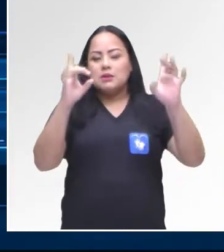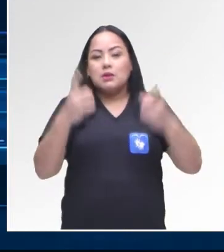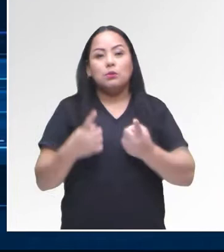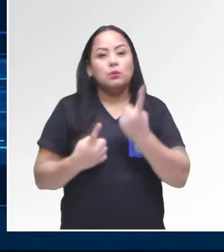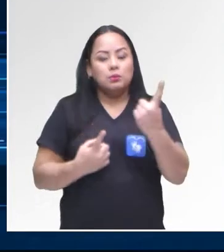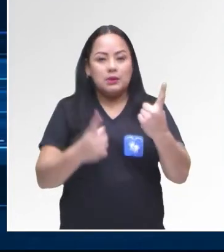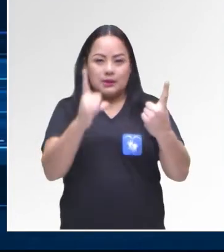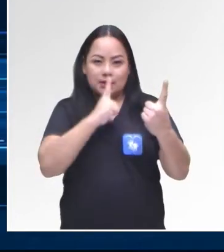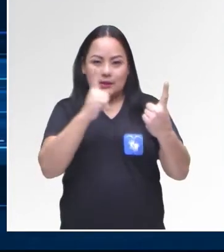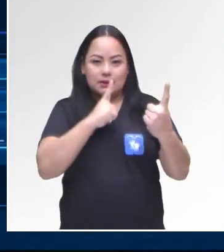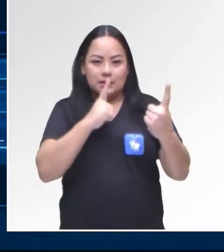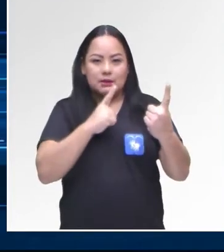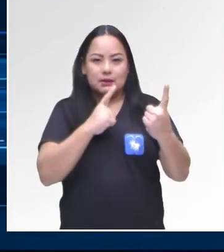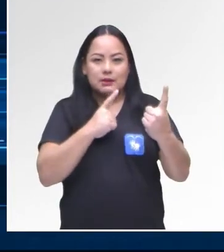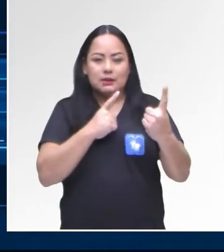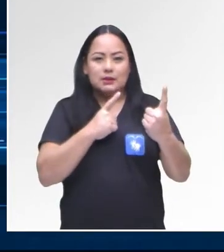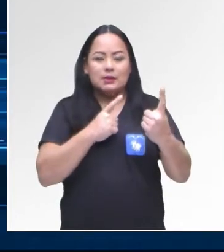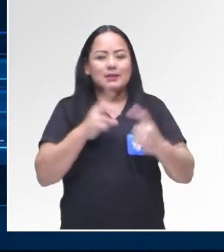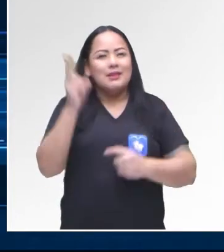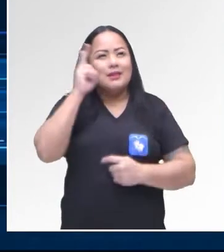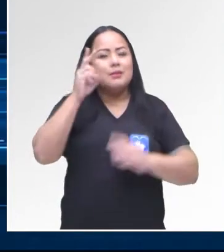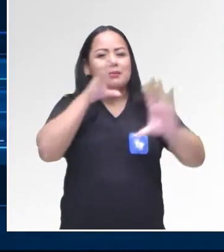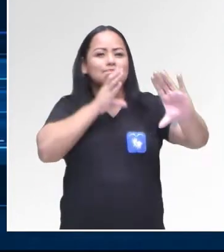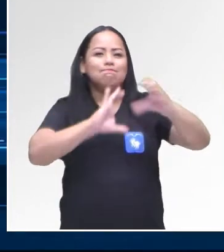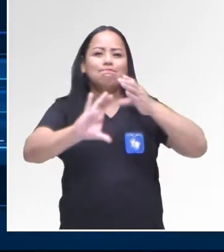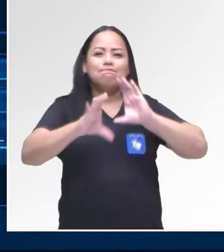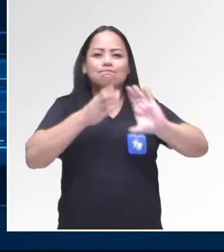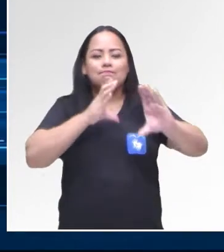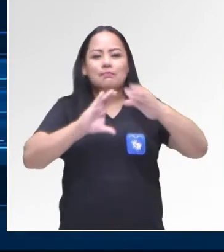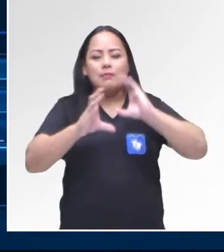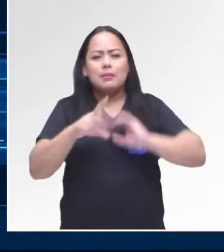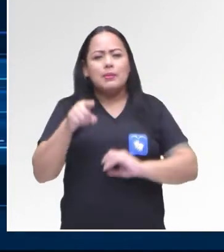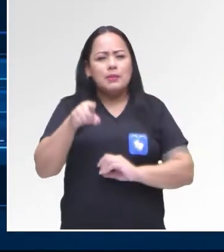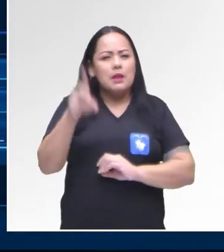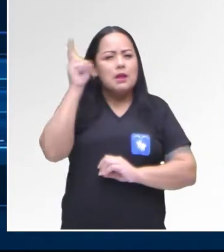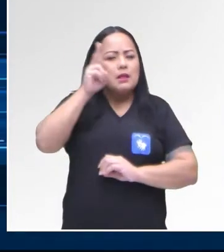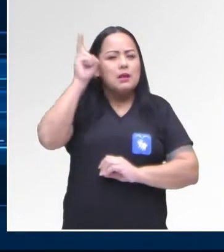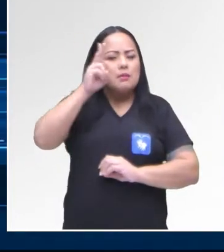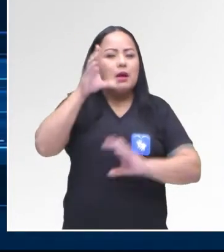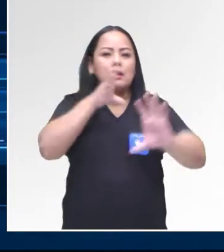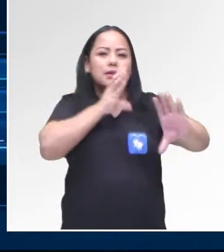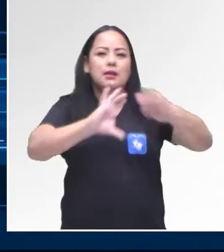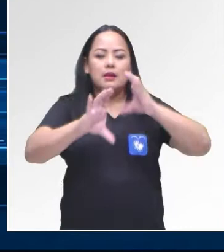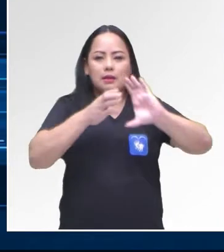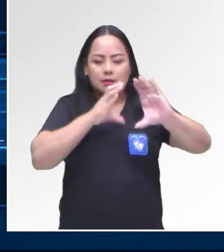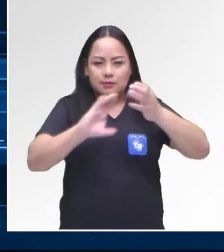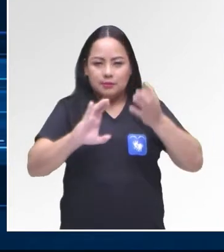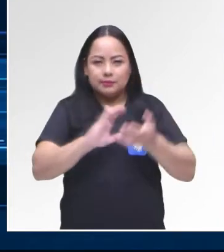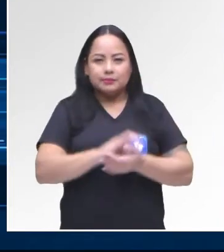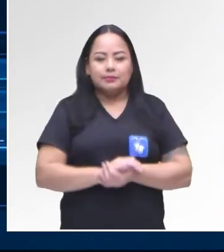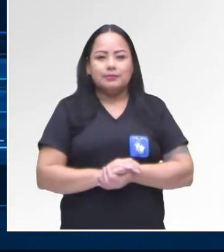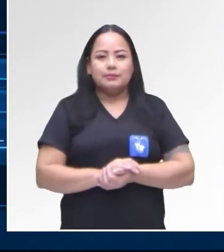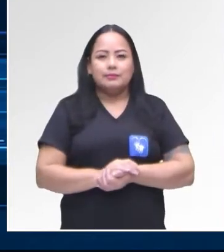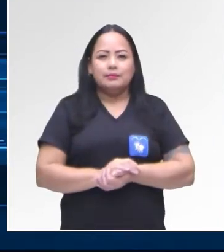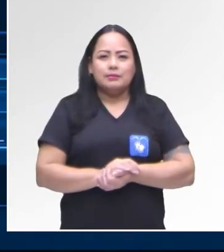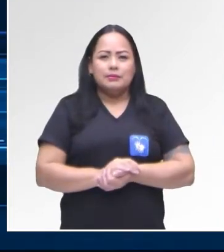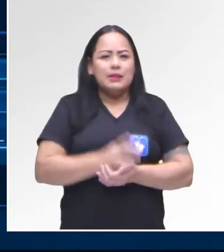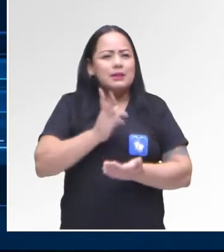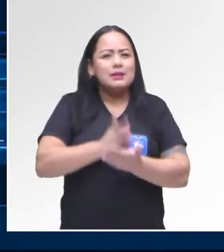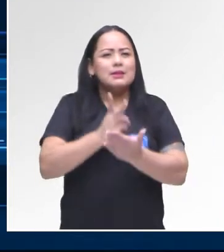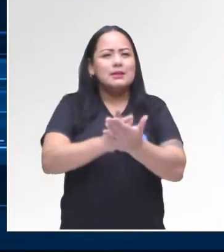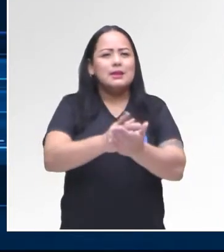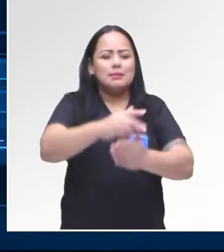delas, que são as cantigas. Você se recorda de alguma cantiga? Muito comuns na